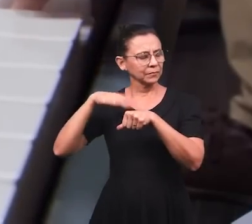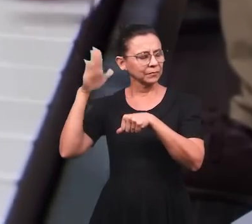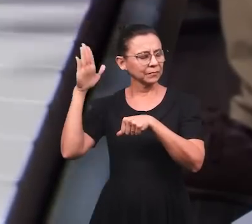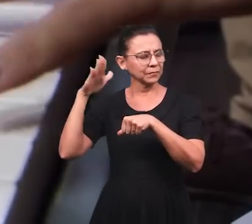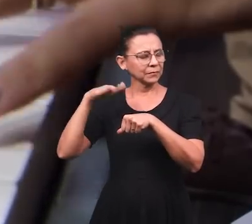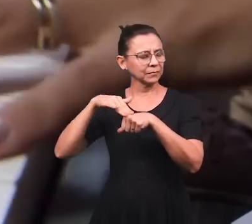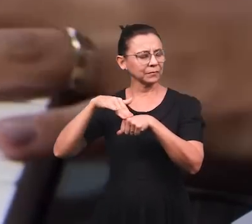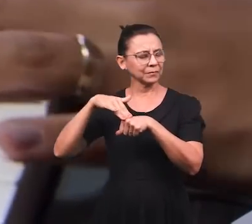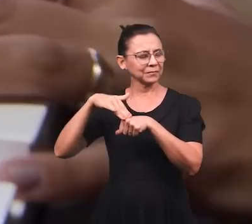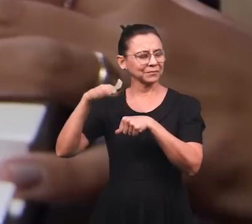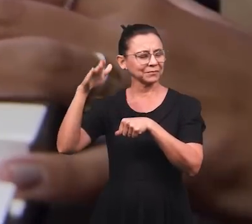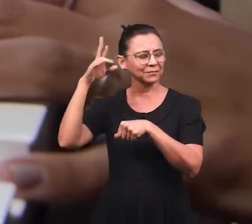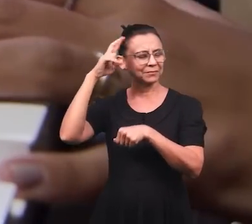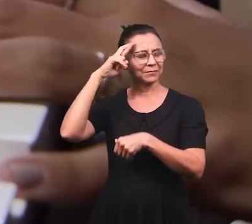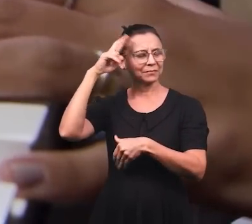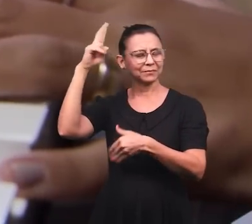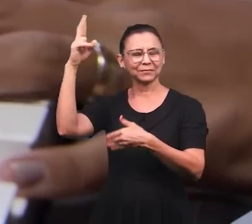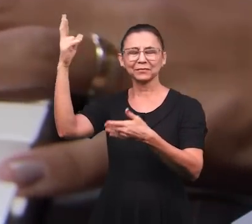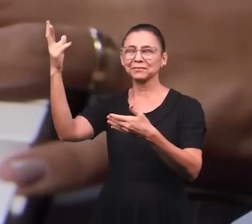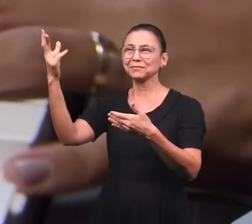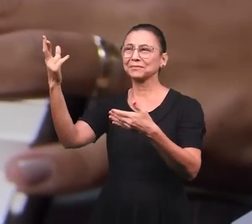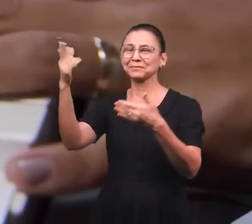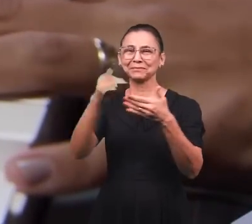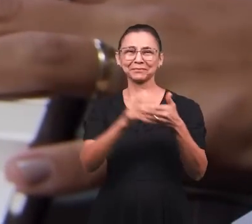servir-te mais e